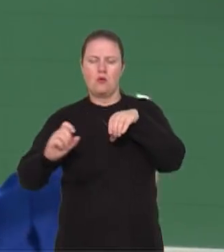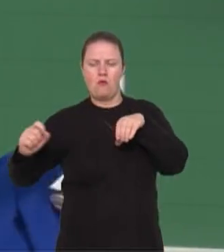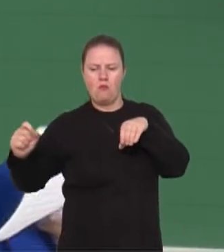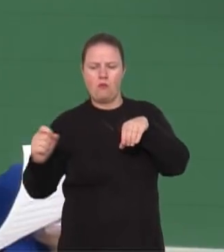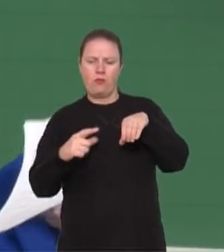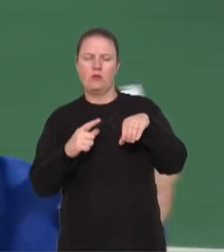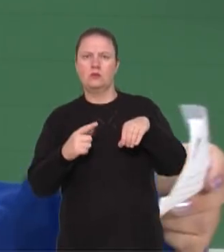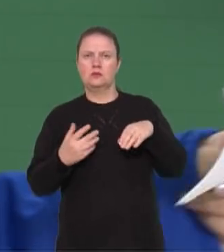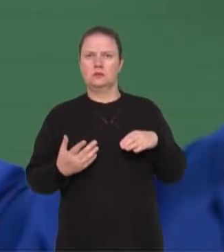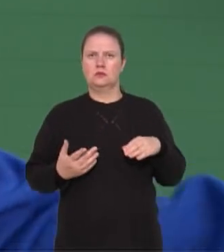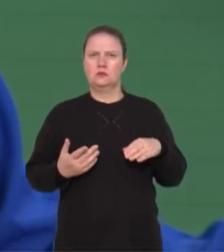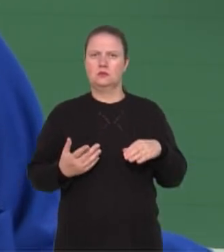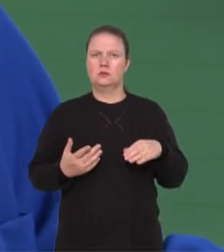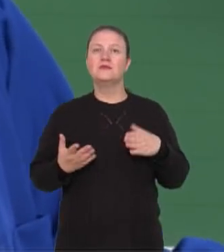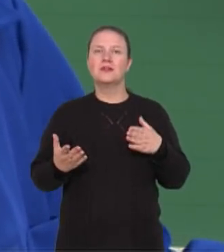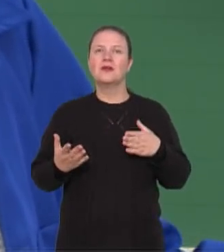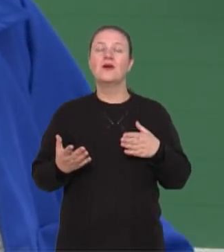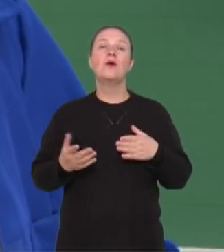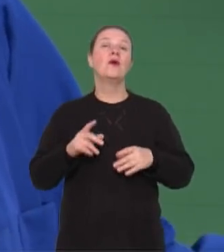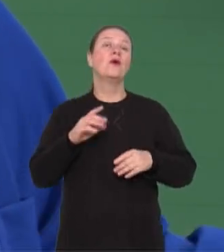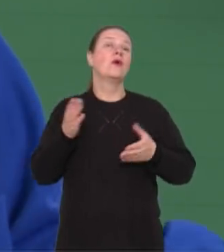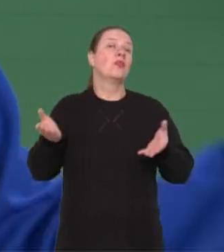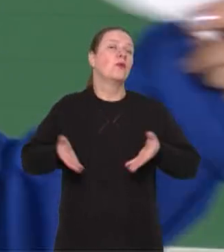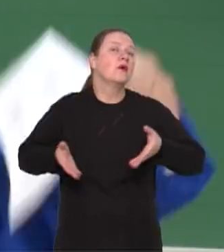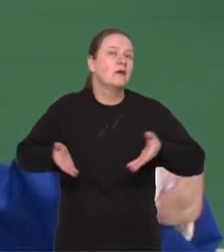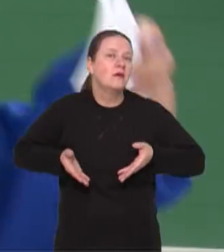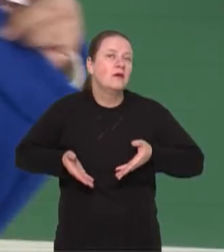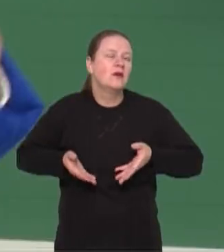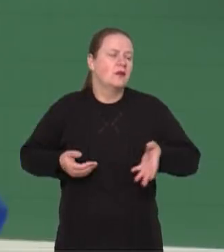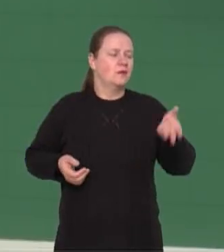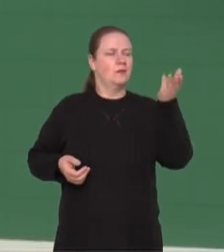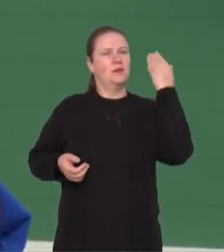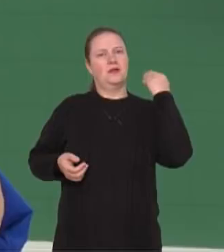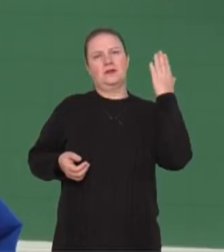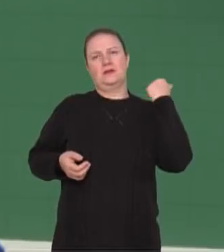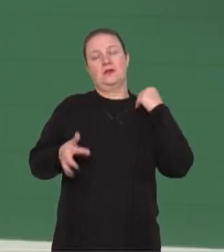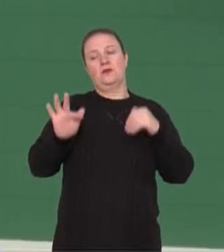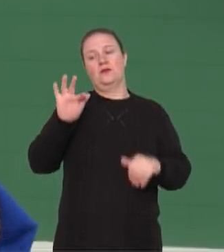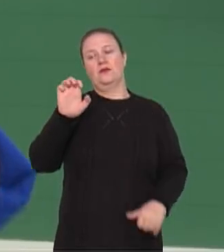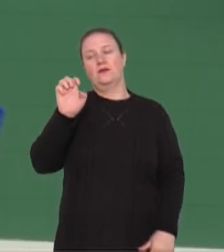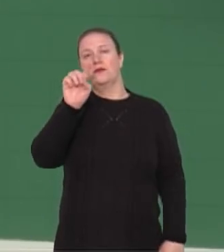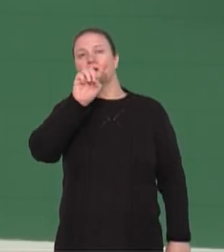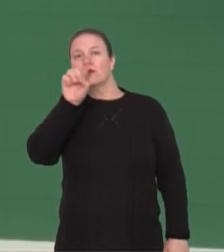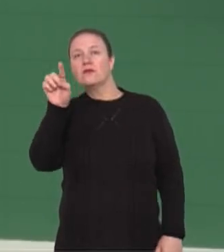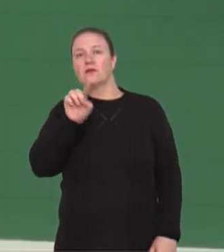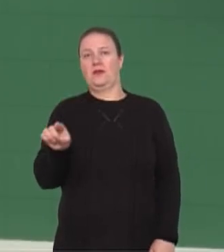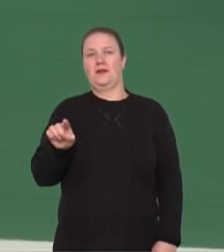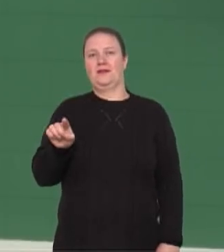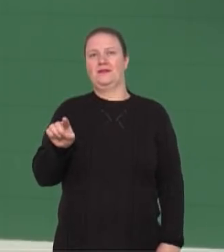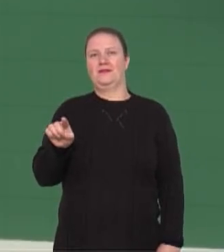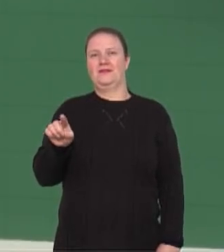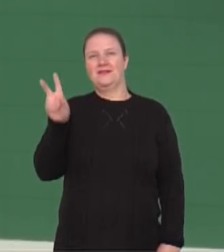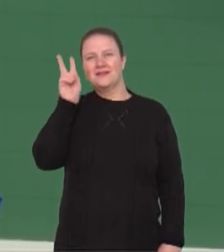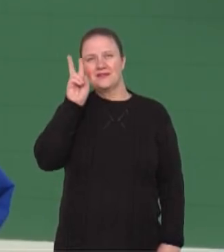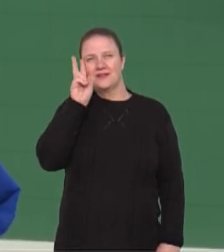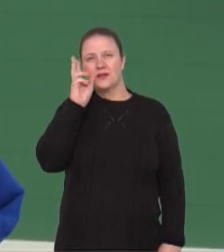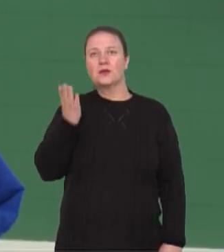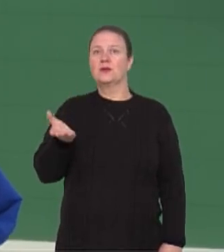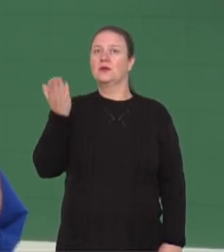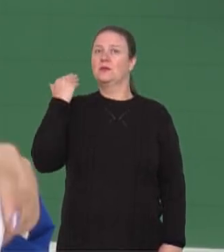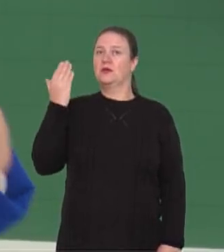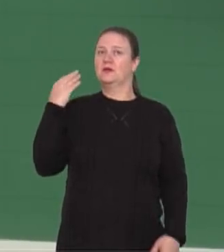o Maicon faz um cruzamento, que seria no presente. Não, ele já fez, está no passado, no pretérito perfeito. Lembram que a gente viu